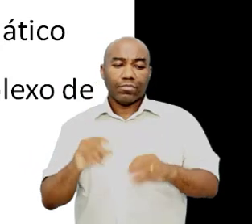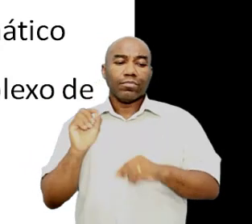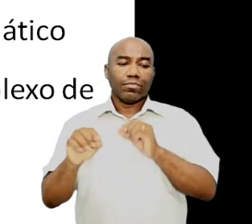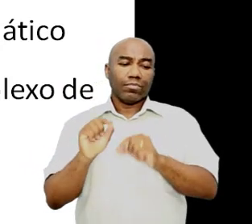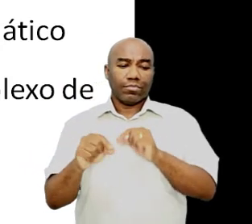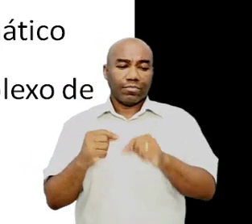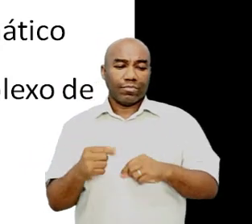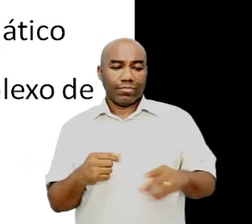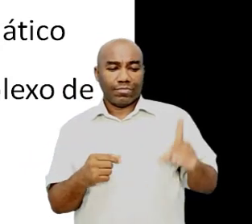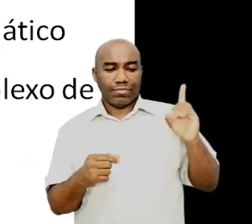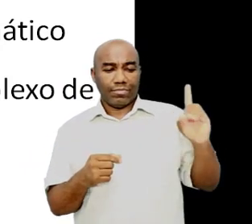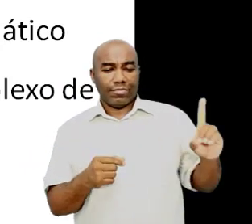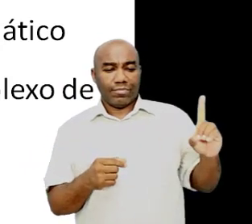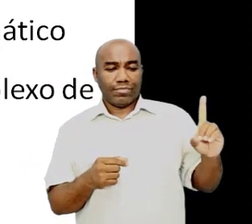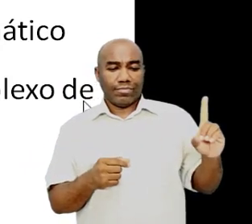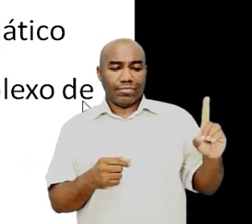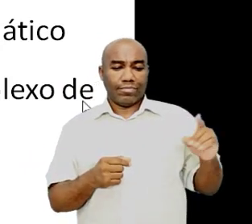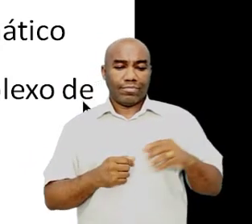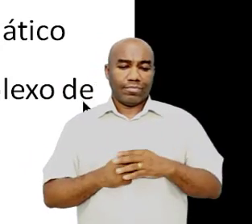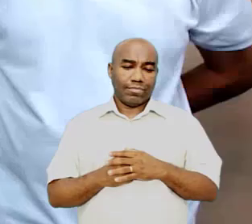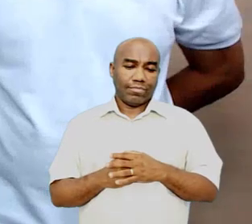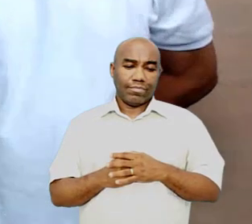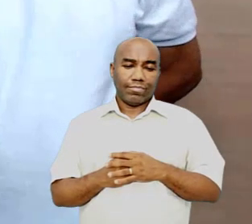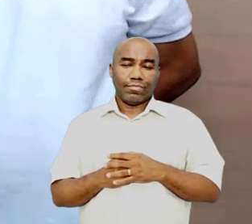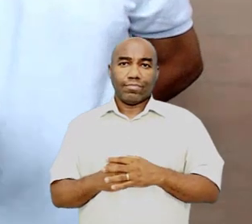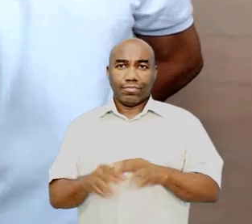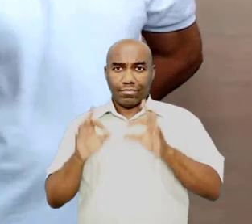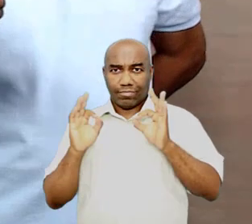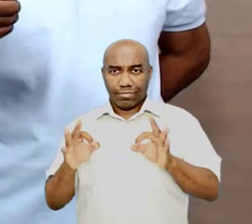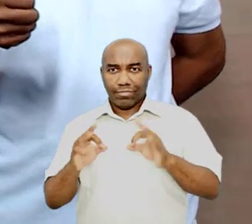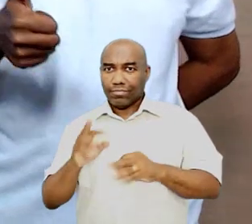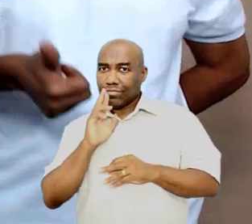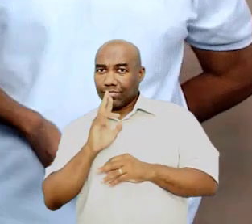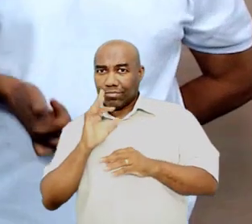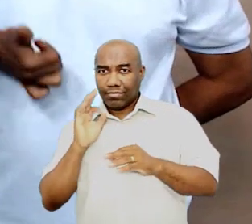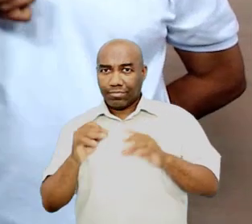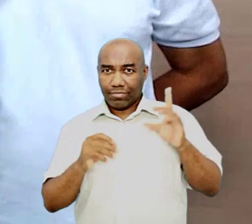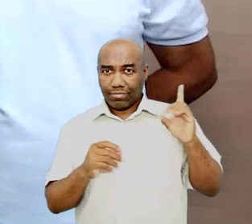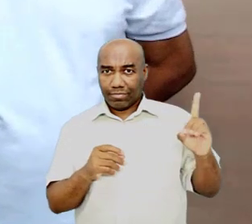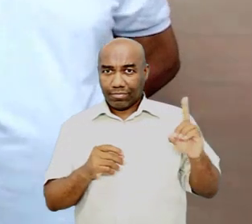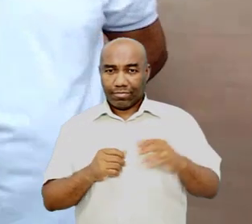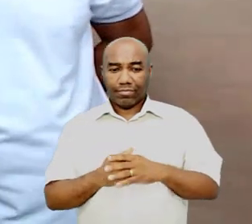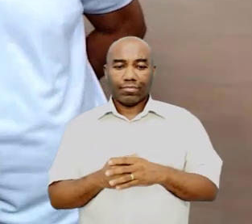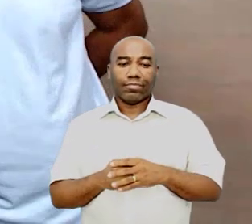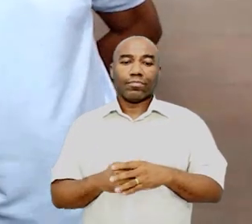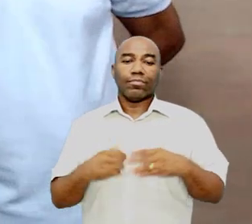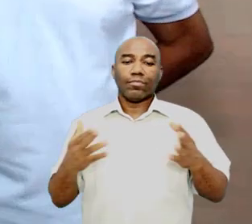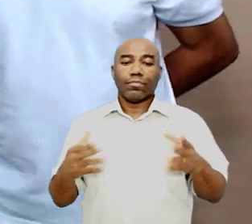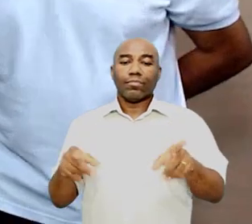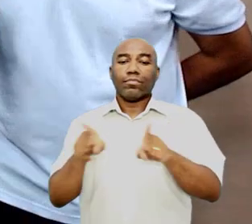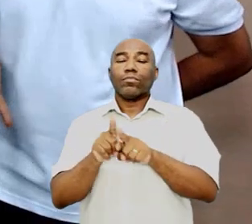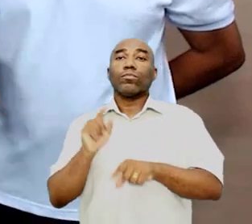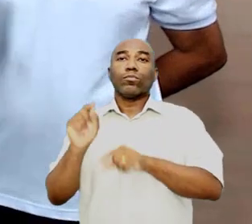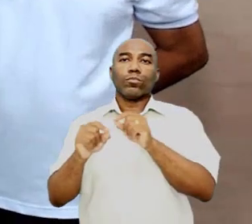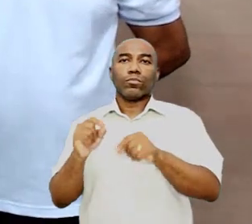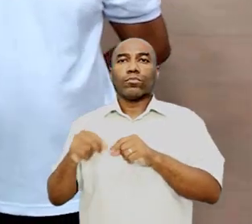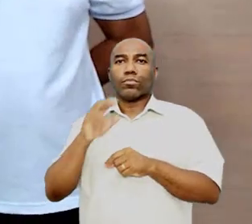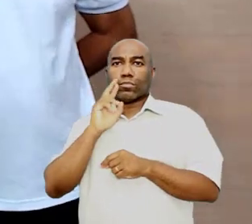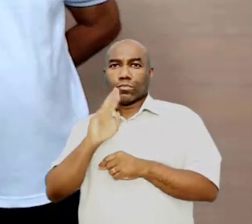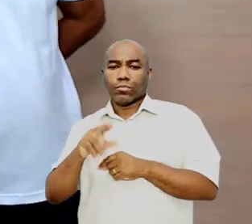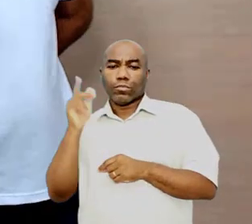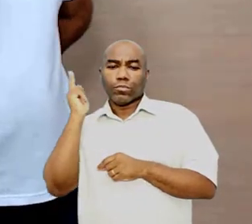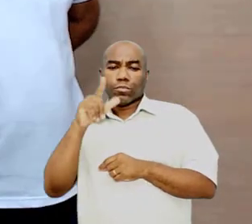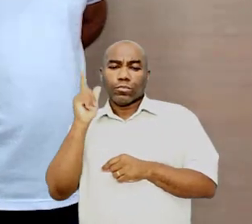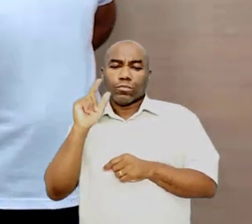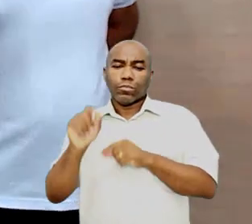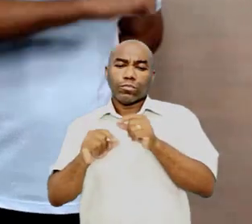D, dedo. Caramba, olha aí, ó. Já sei, nessa segunda aula, de onde